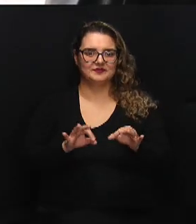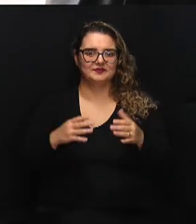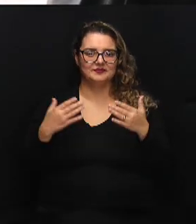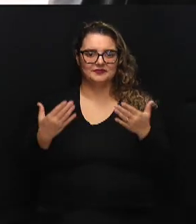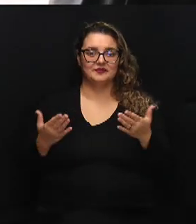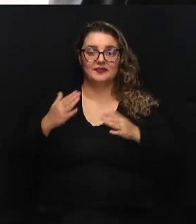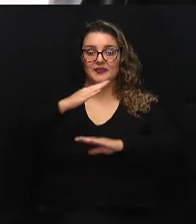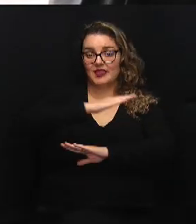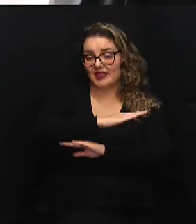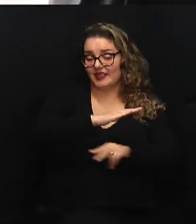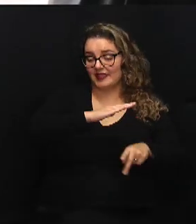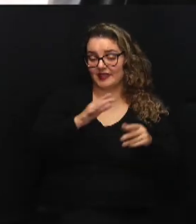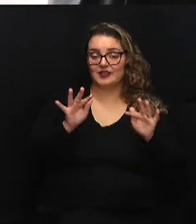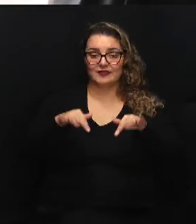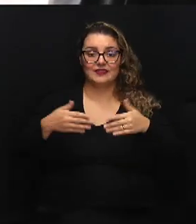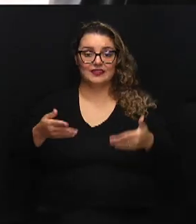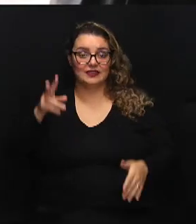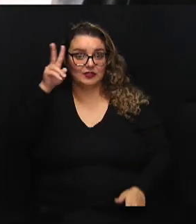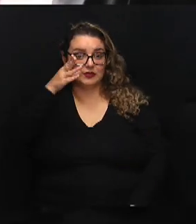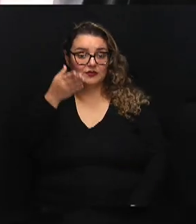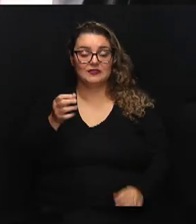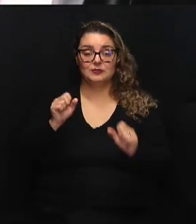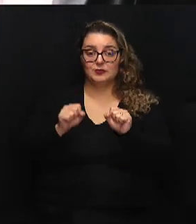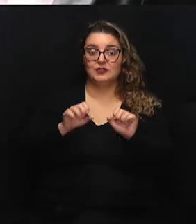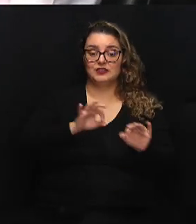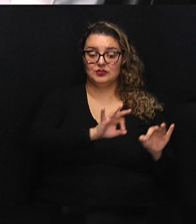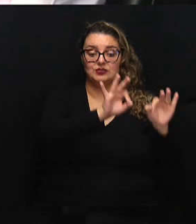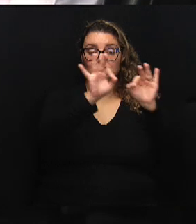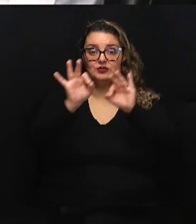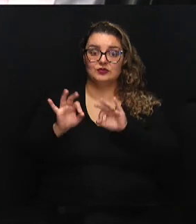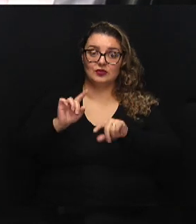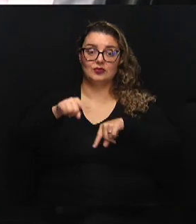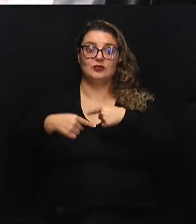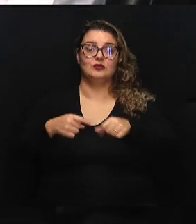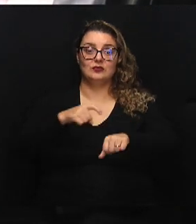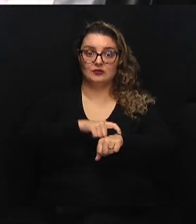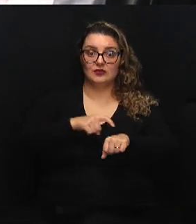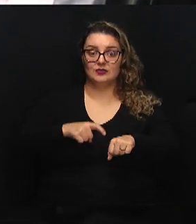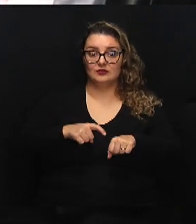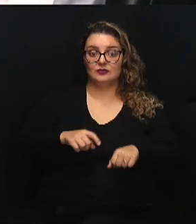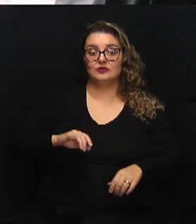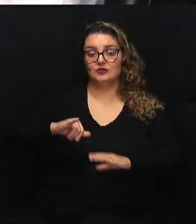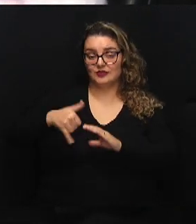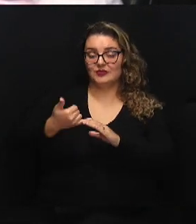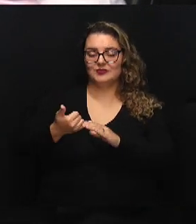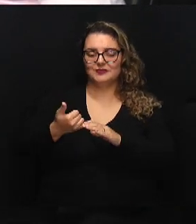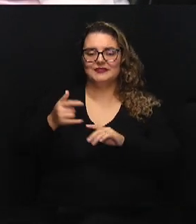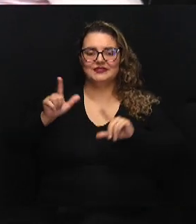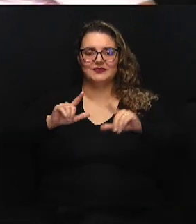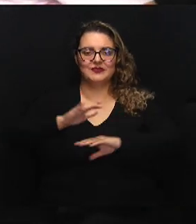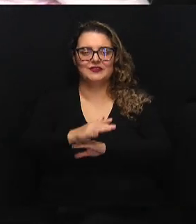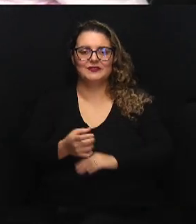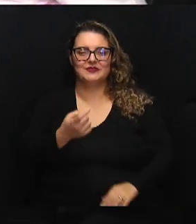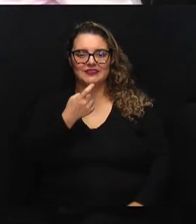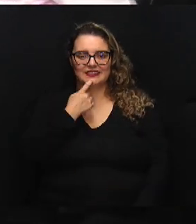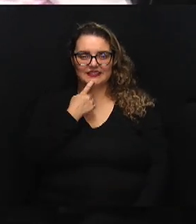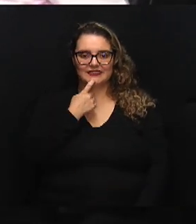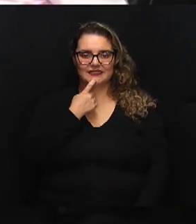O Na Casa do Povo fica por aqui. Lembrando que você pode assistir outros episódios lá no youtube.com/TV Câmara